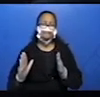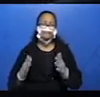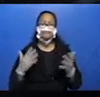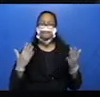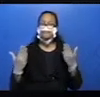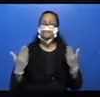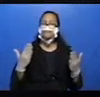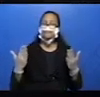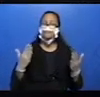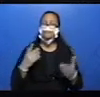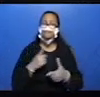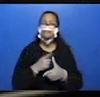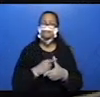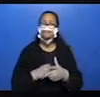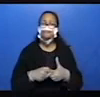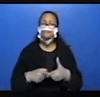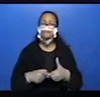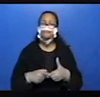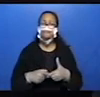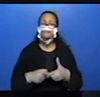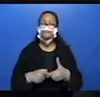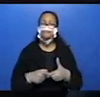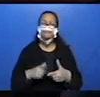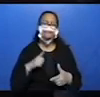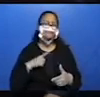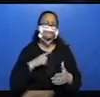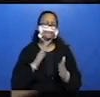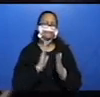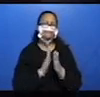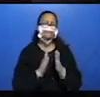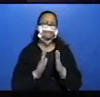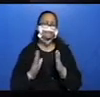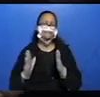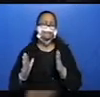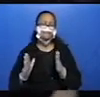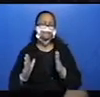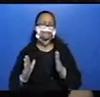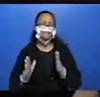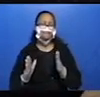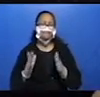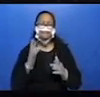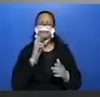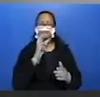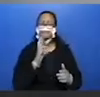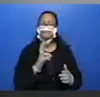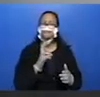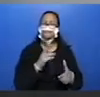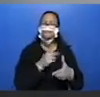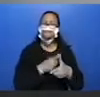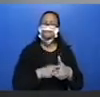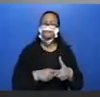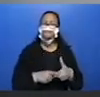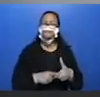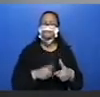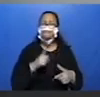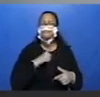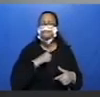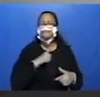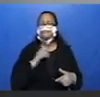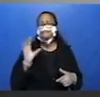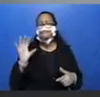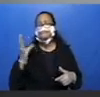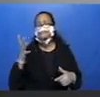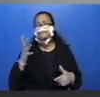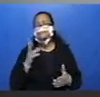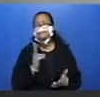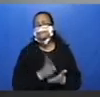Compare as divisões. Há regularidade nos quocientes, nos resultados das divisões? Tem alguma coisa que acontece